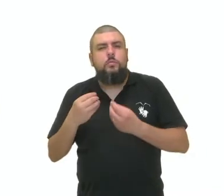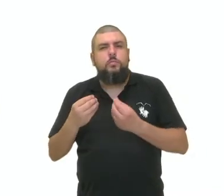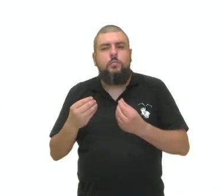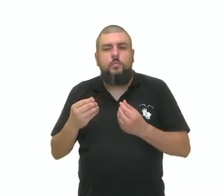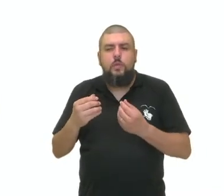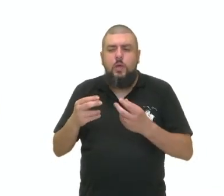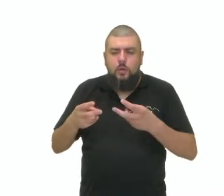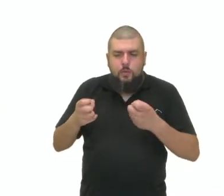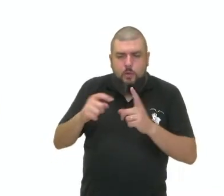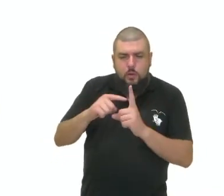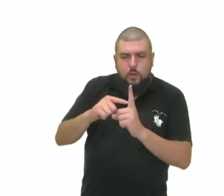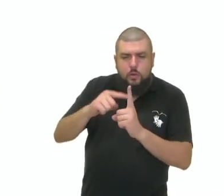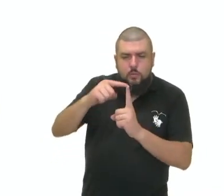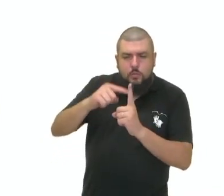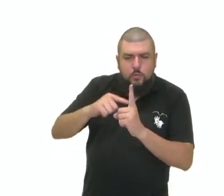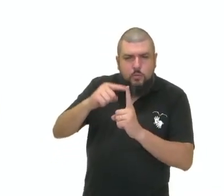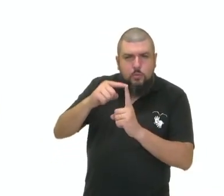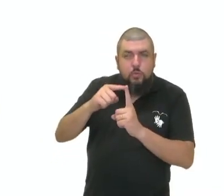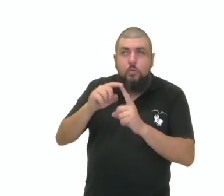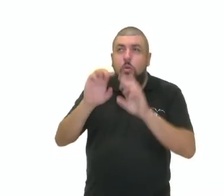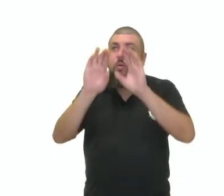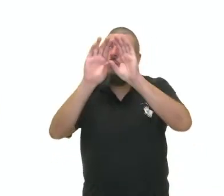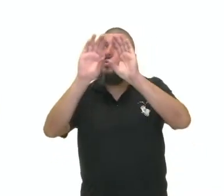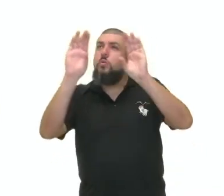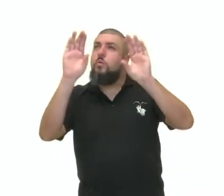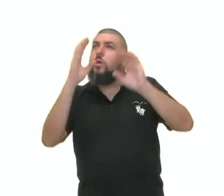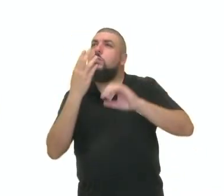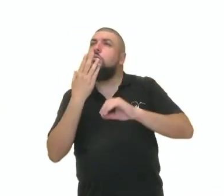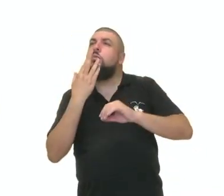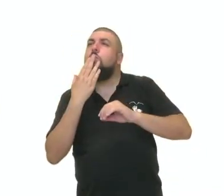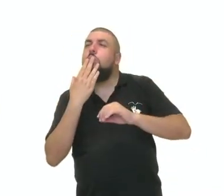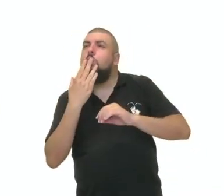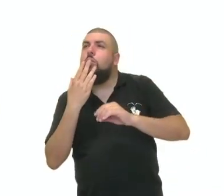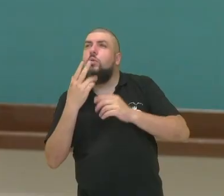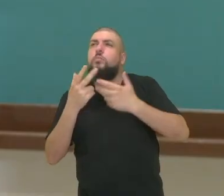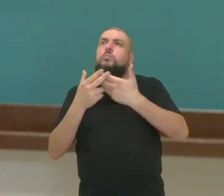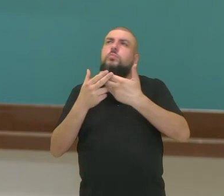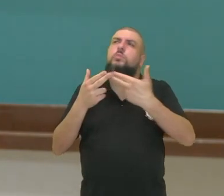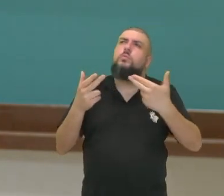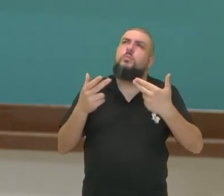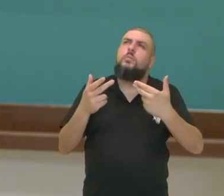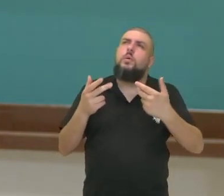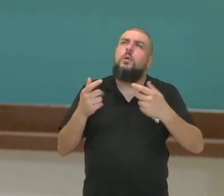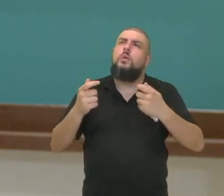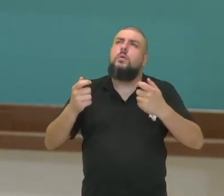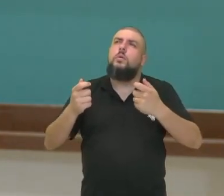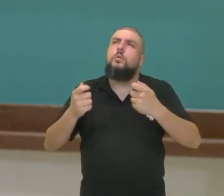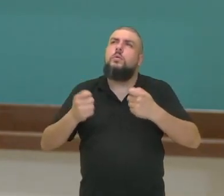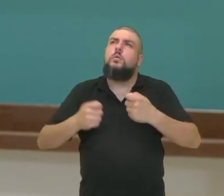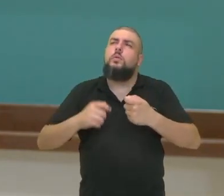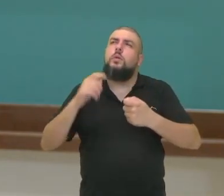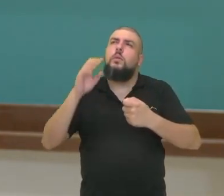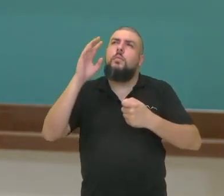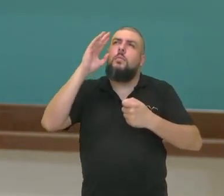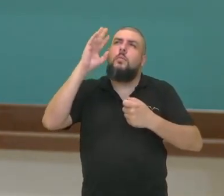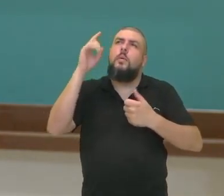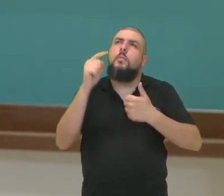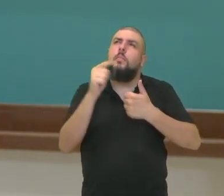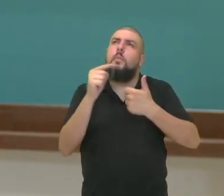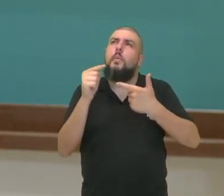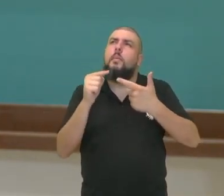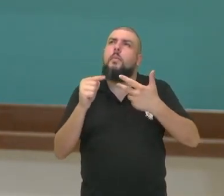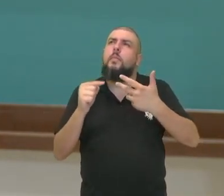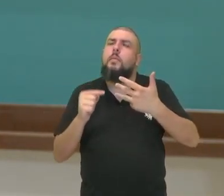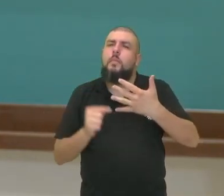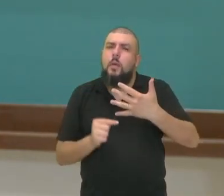movimento da água, a cor do céu, etc. E tudo isso me permite formar uma percepção do que é